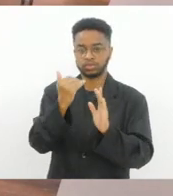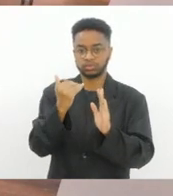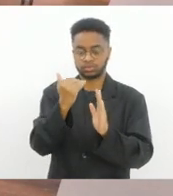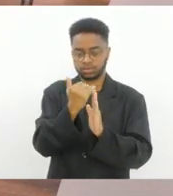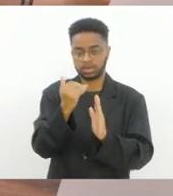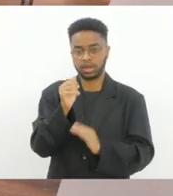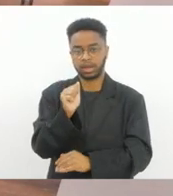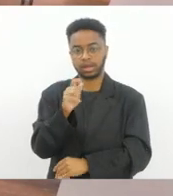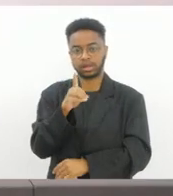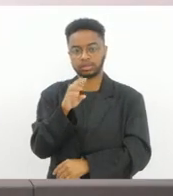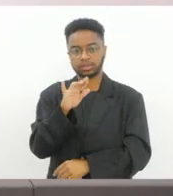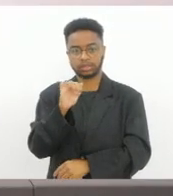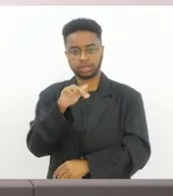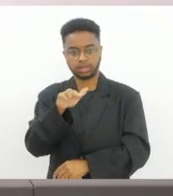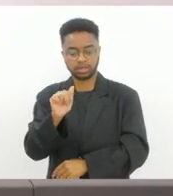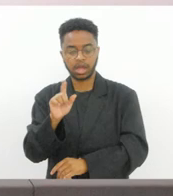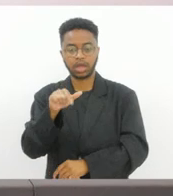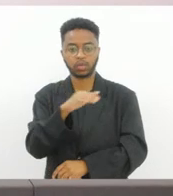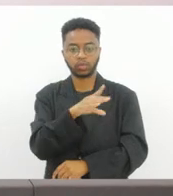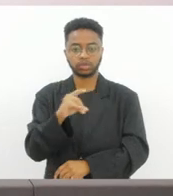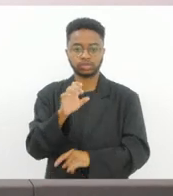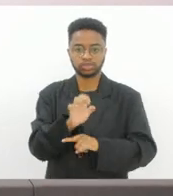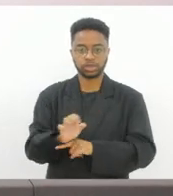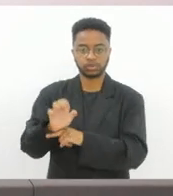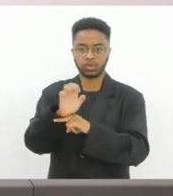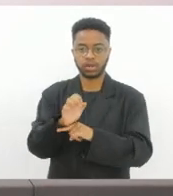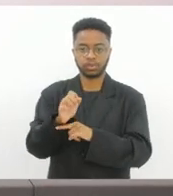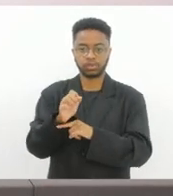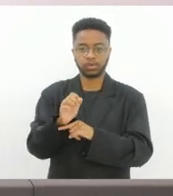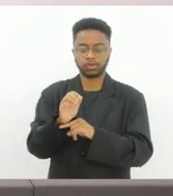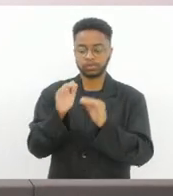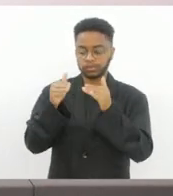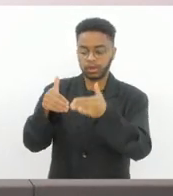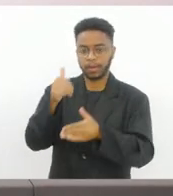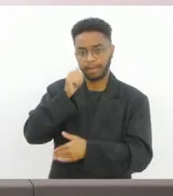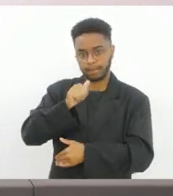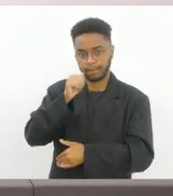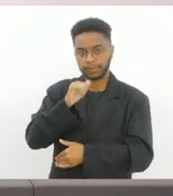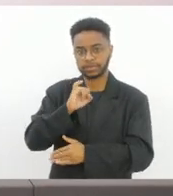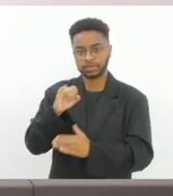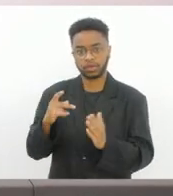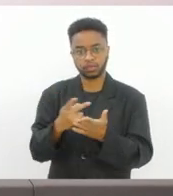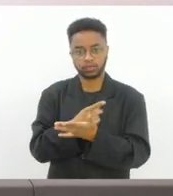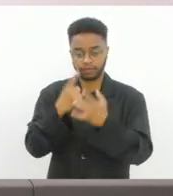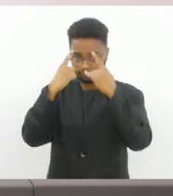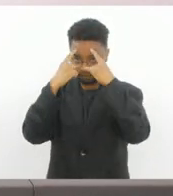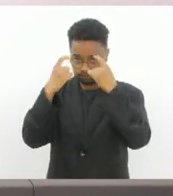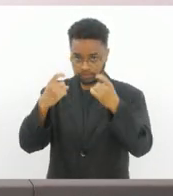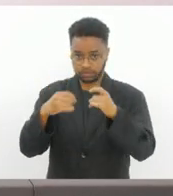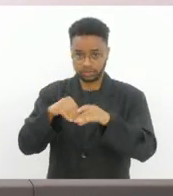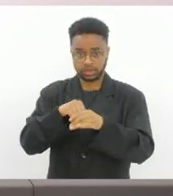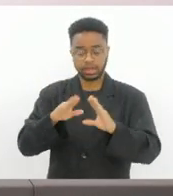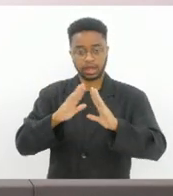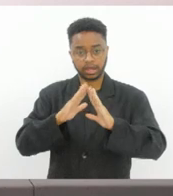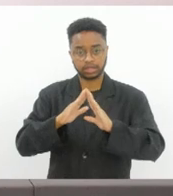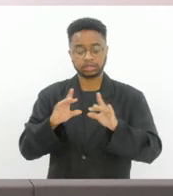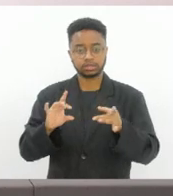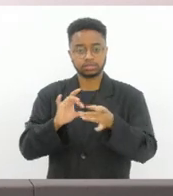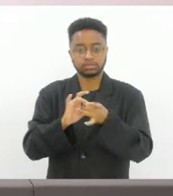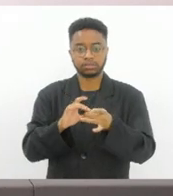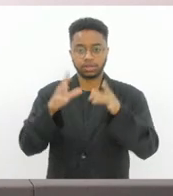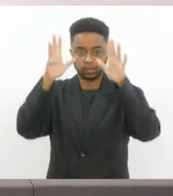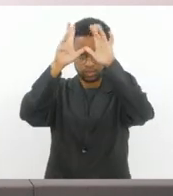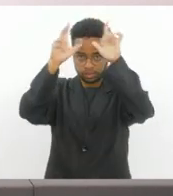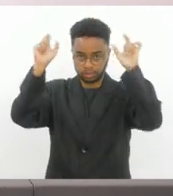de Mello, coordenadora estadual da Mulher em Situação de Violência Doméstica e Familiar do Tribunal de Justiça